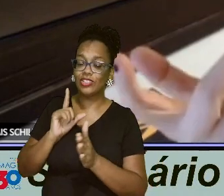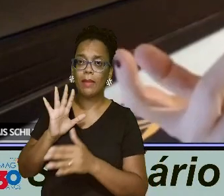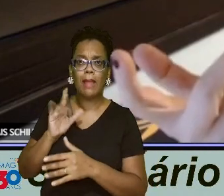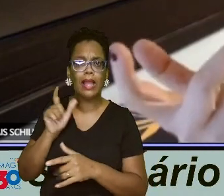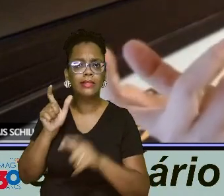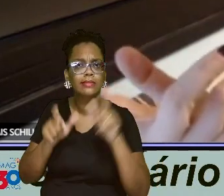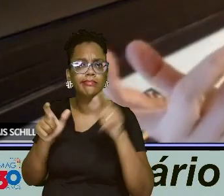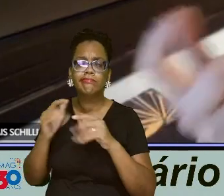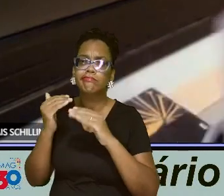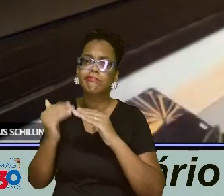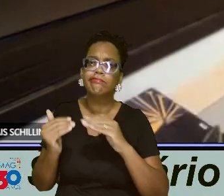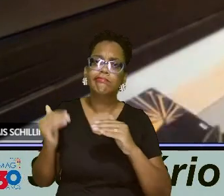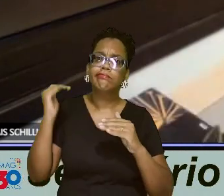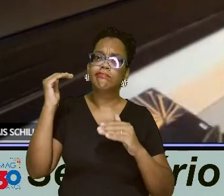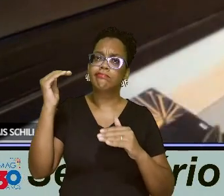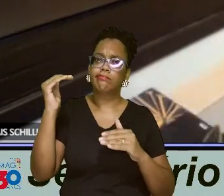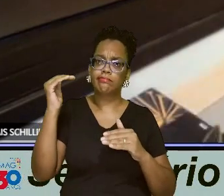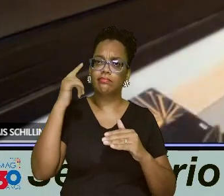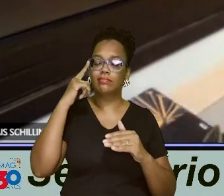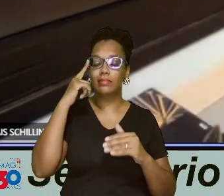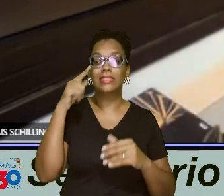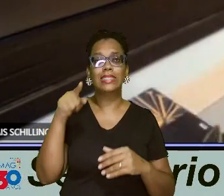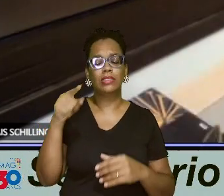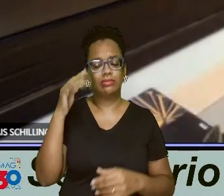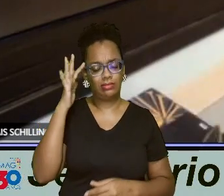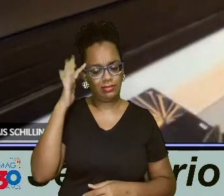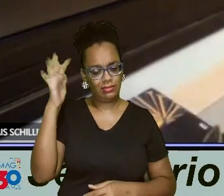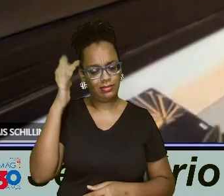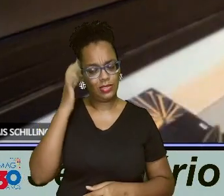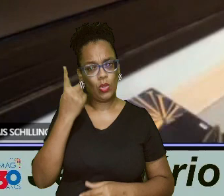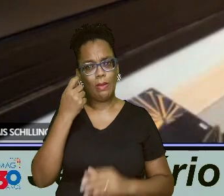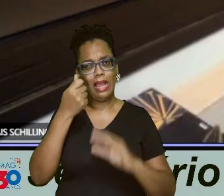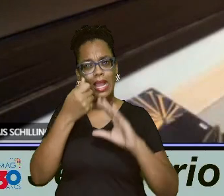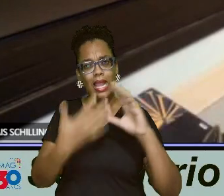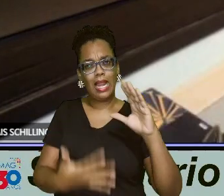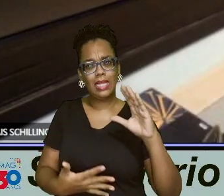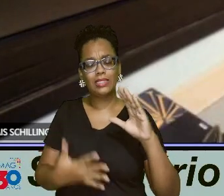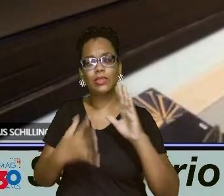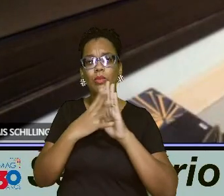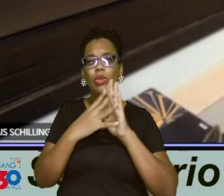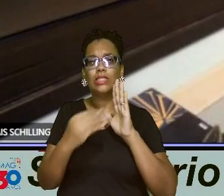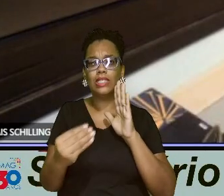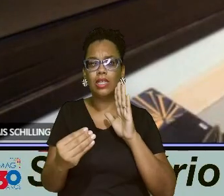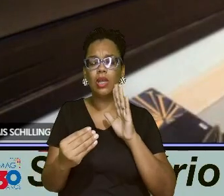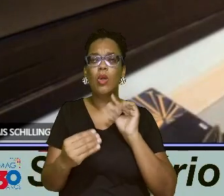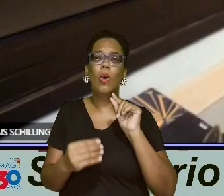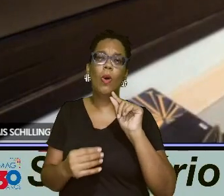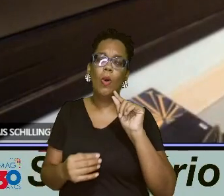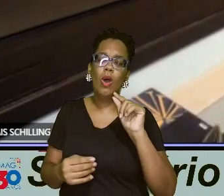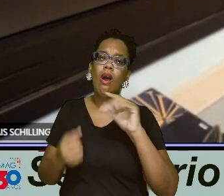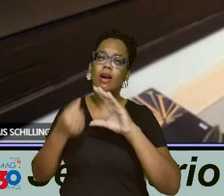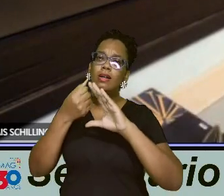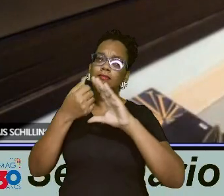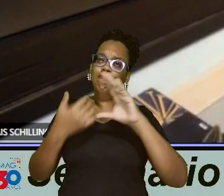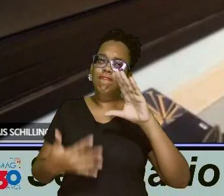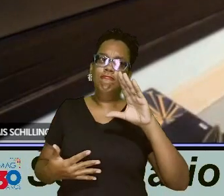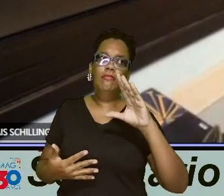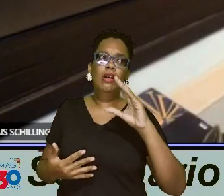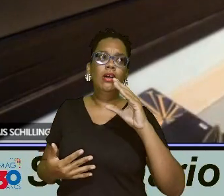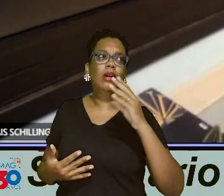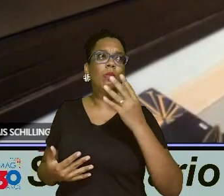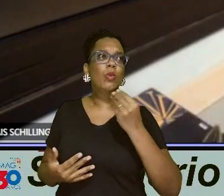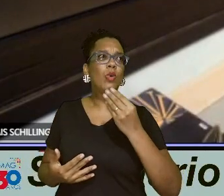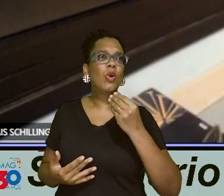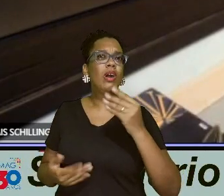muito além disso. E isso nos remete a uma característica do nosso modelo, que é uma característica